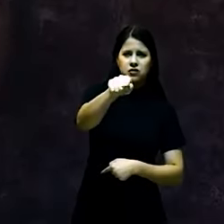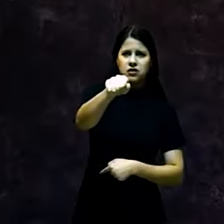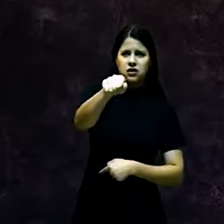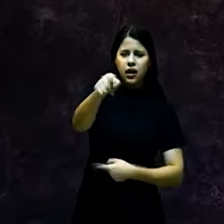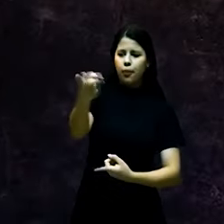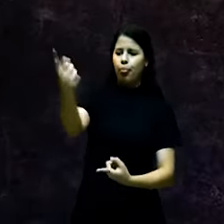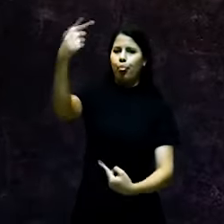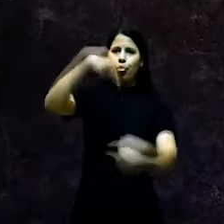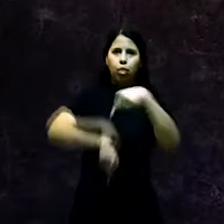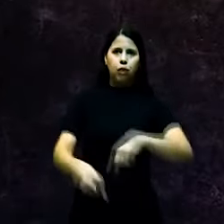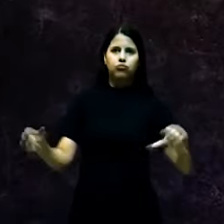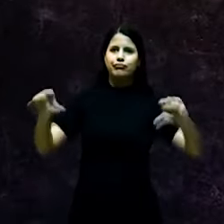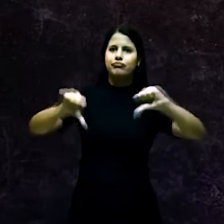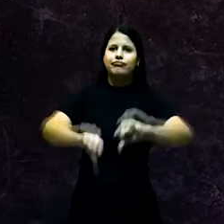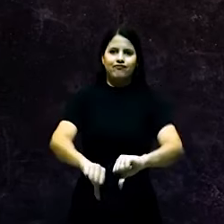contra você